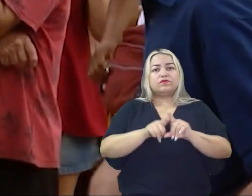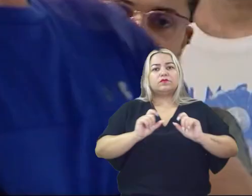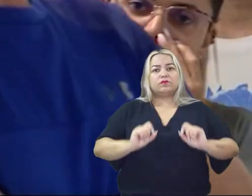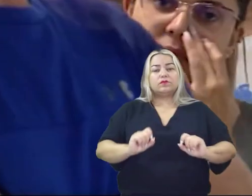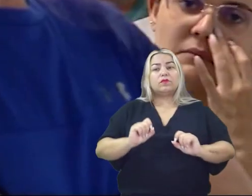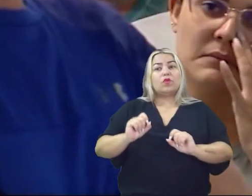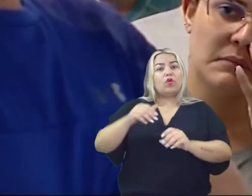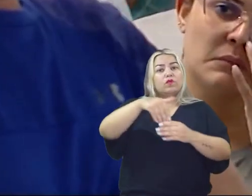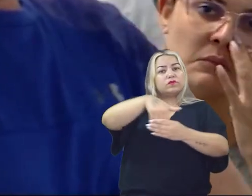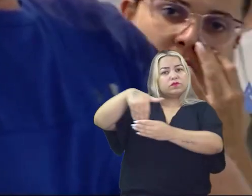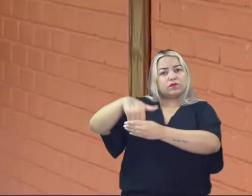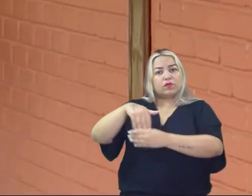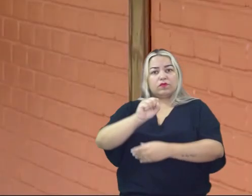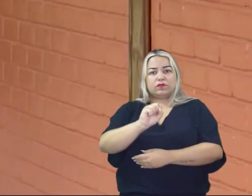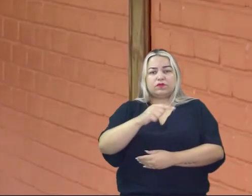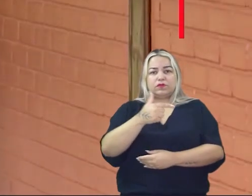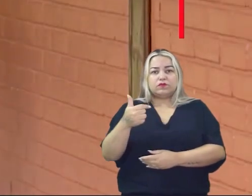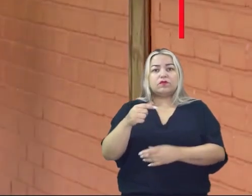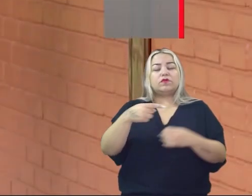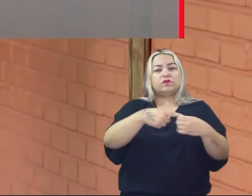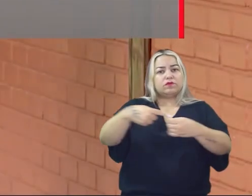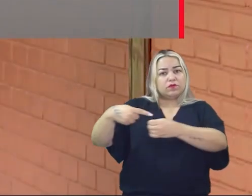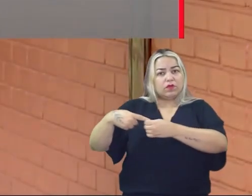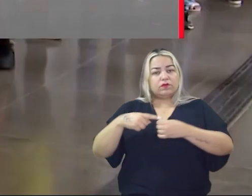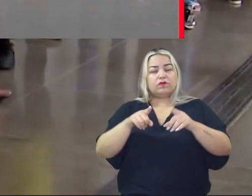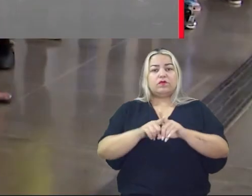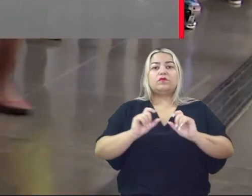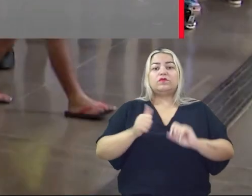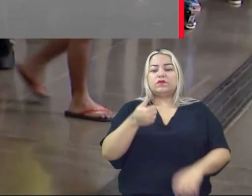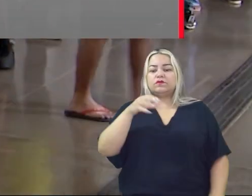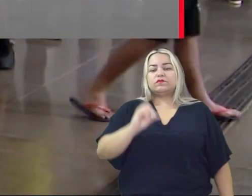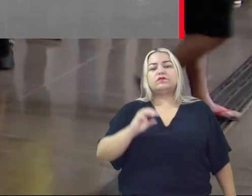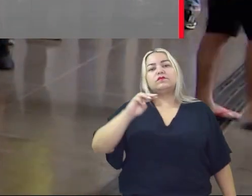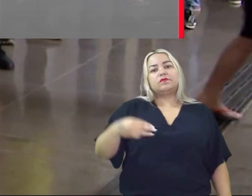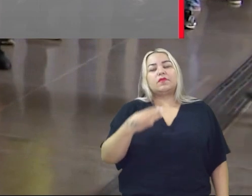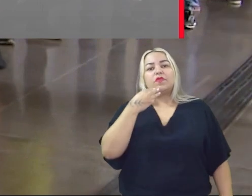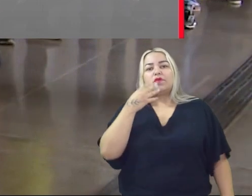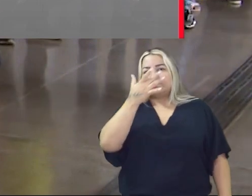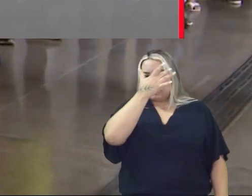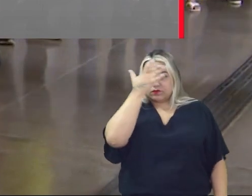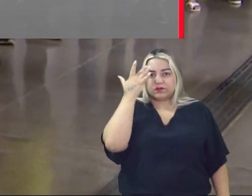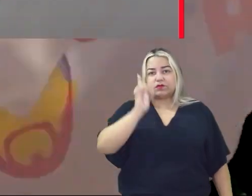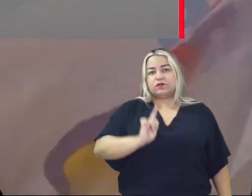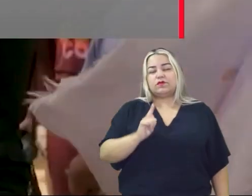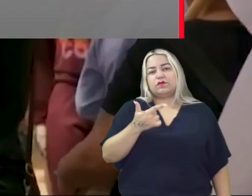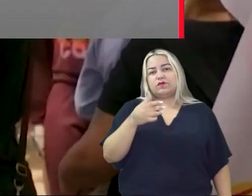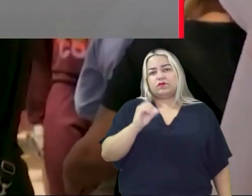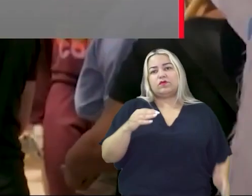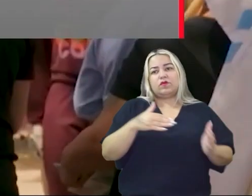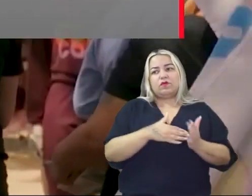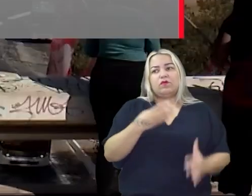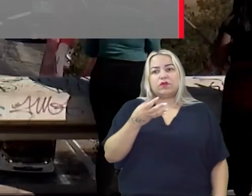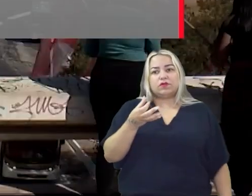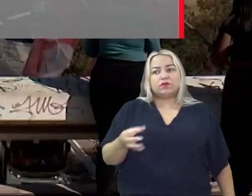Tribunal Superior Eleitoral mostram que 82 cidades, a maioria com menos de 10 mil habitantes, tiveram um aumento de